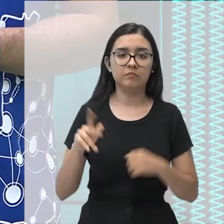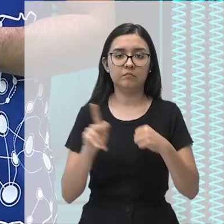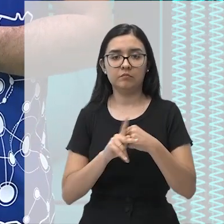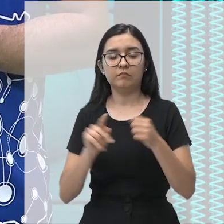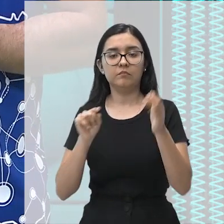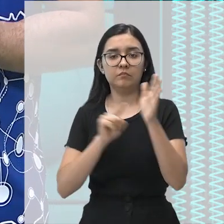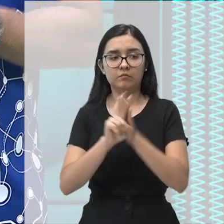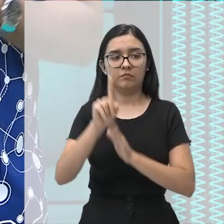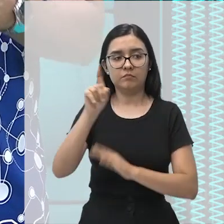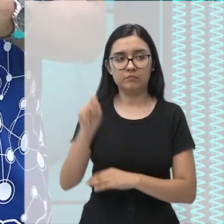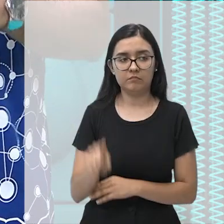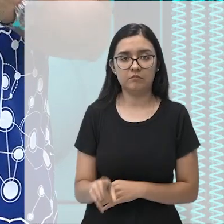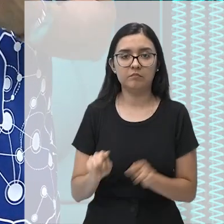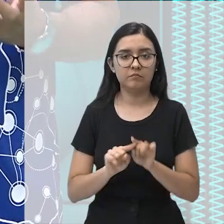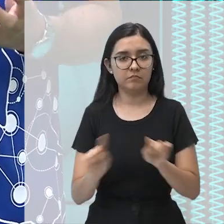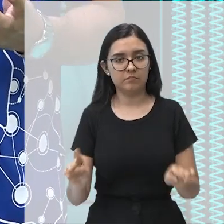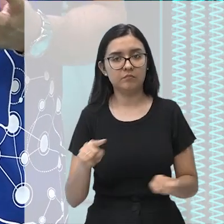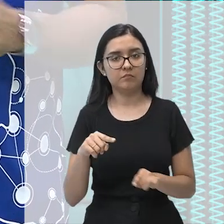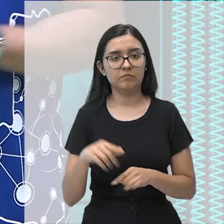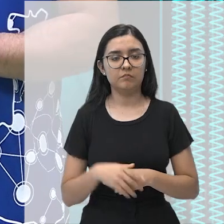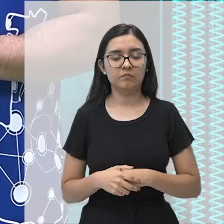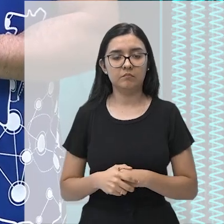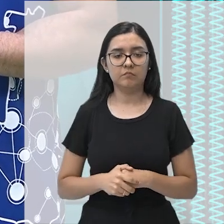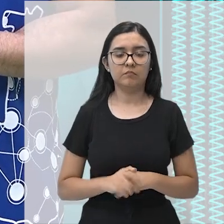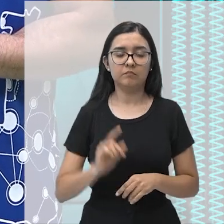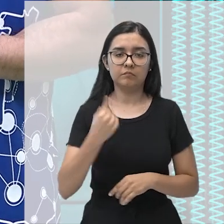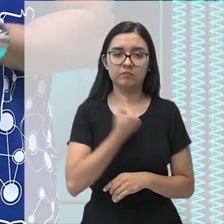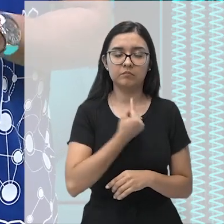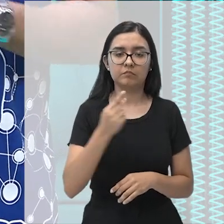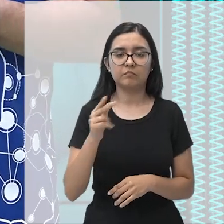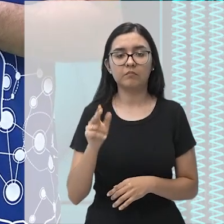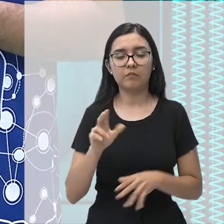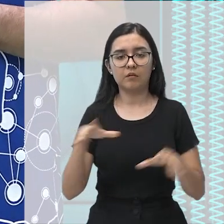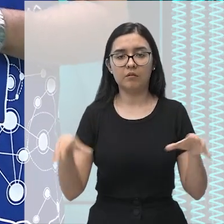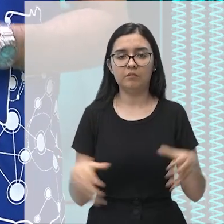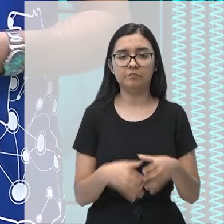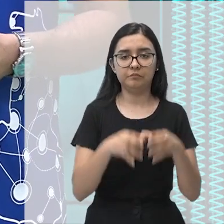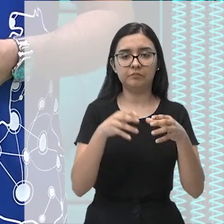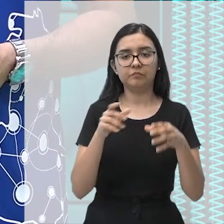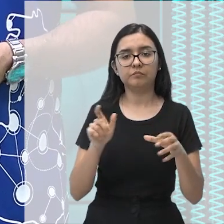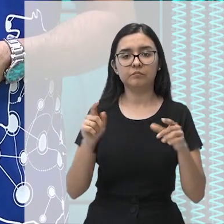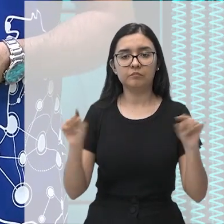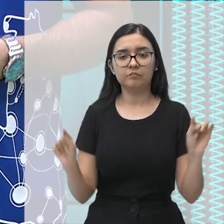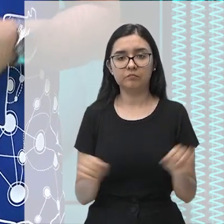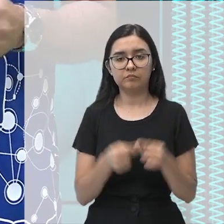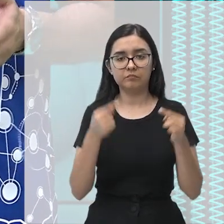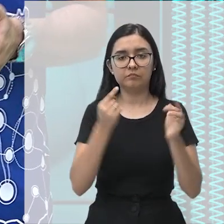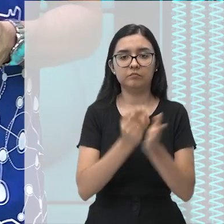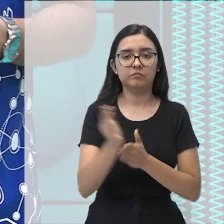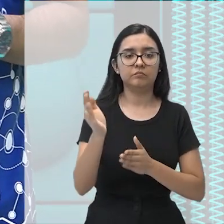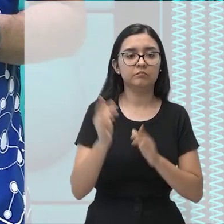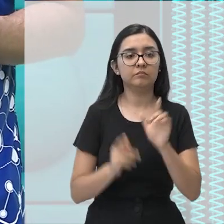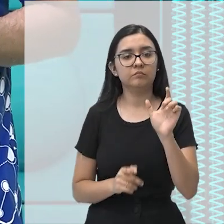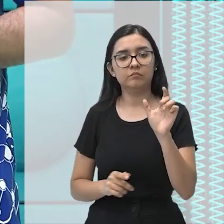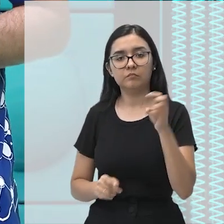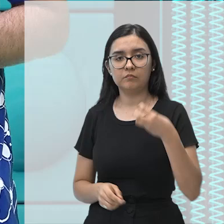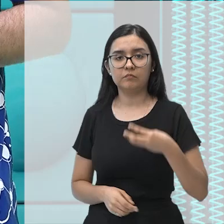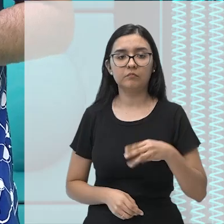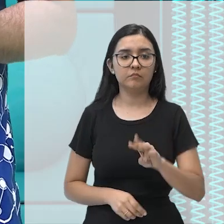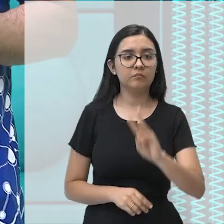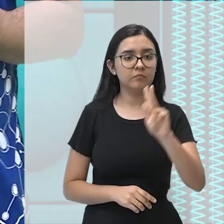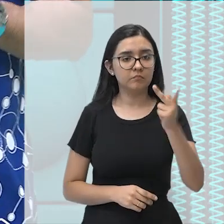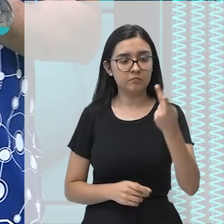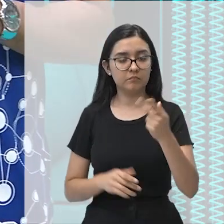pronomes interrogativos, mas a gente coloca essas palavrinhas, classifica-as de acordo com o seu início, que é WH, tá